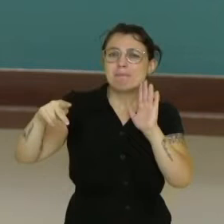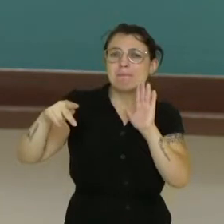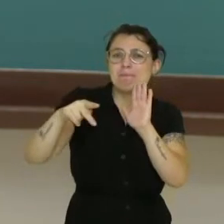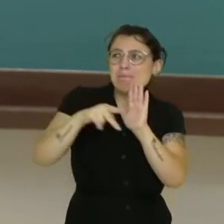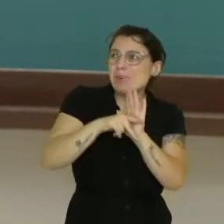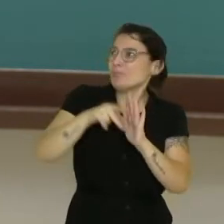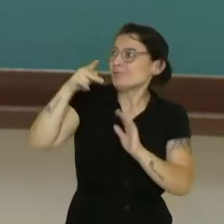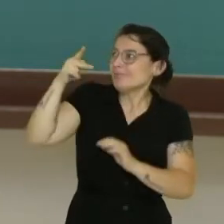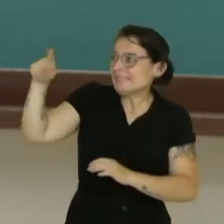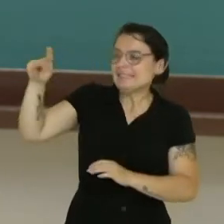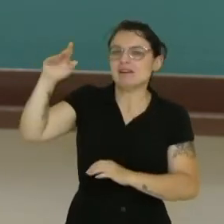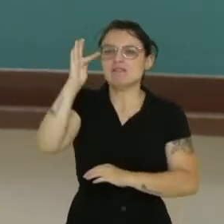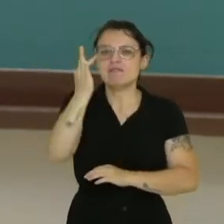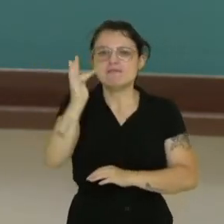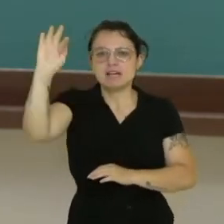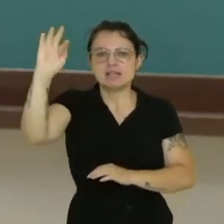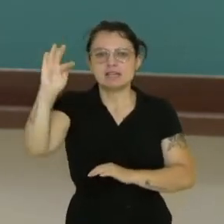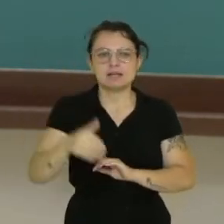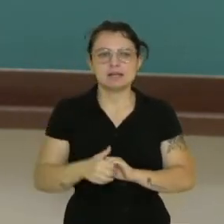ultramarino da França.